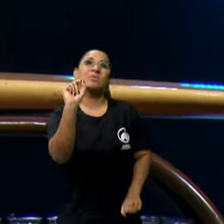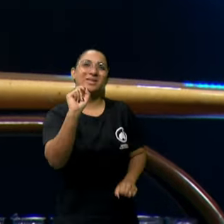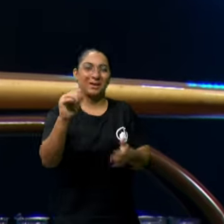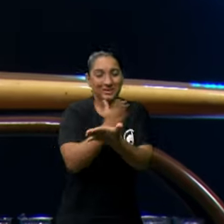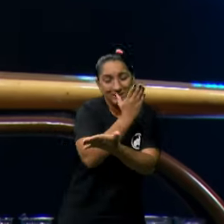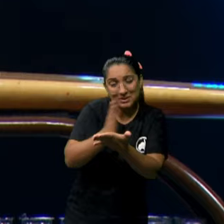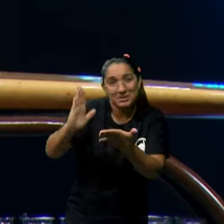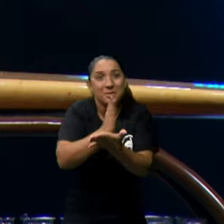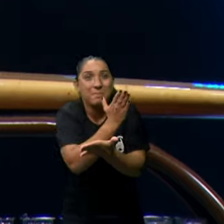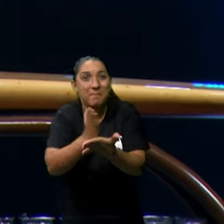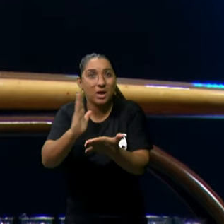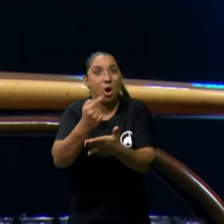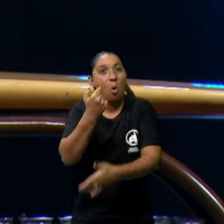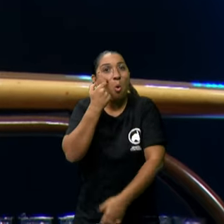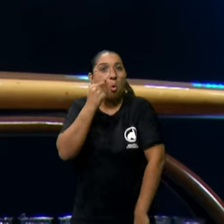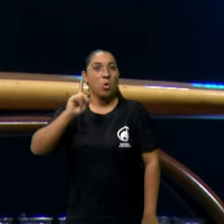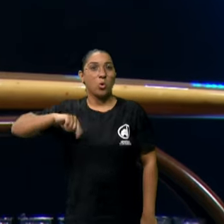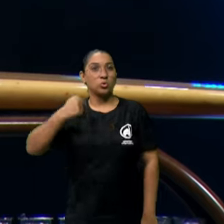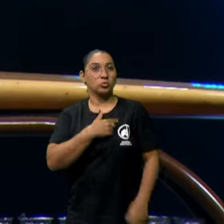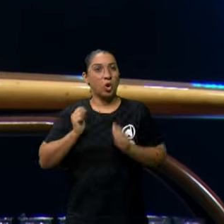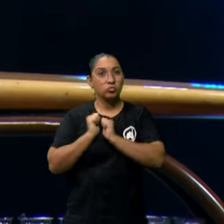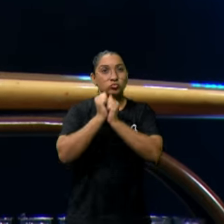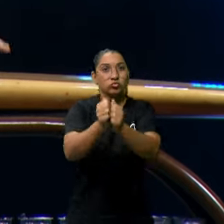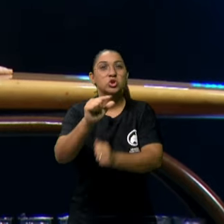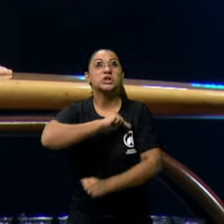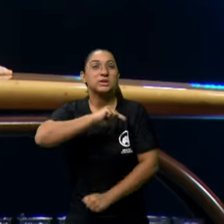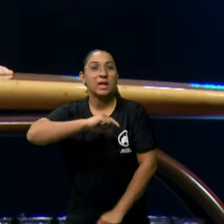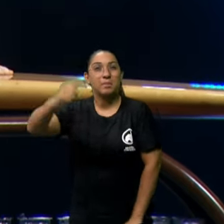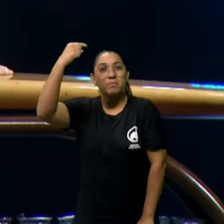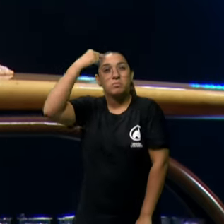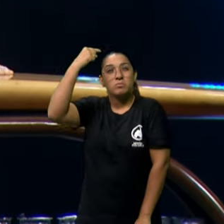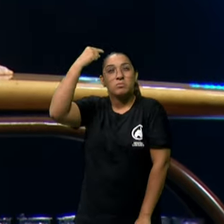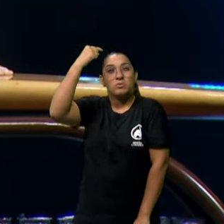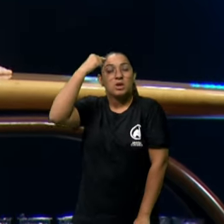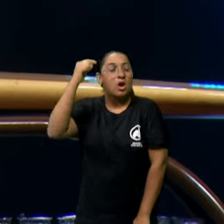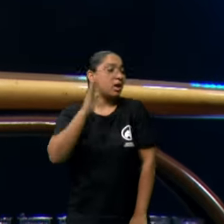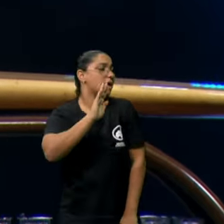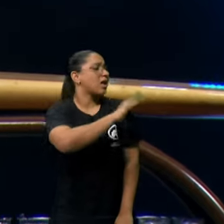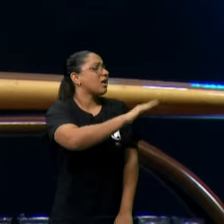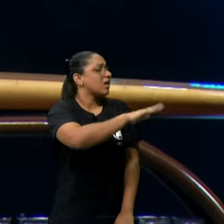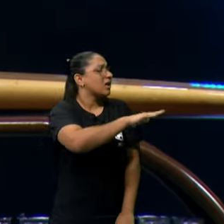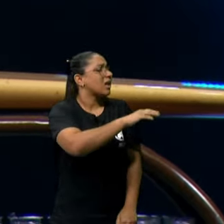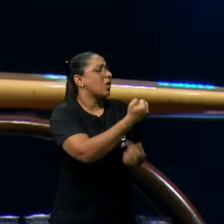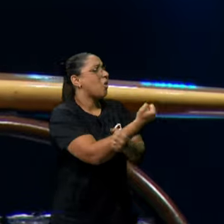falar Estamos aqui no primeiro entenda a pergunta